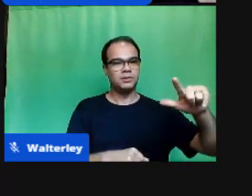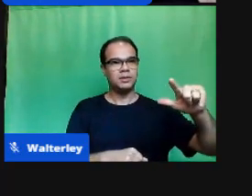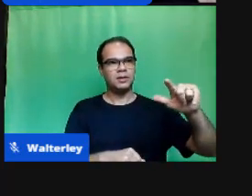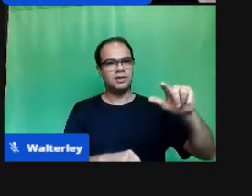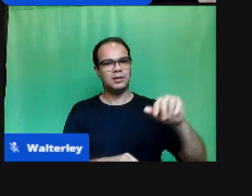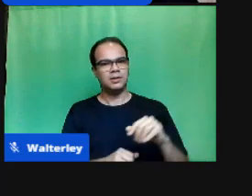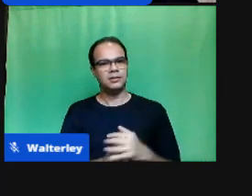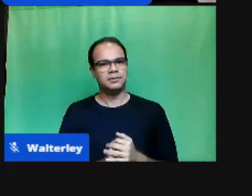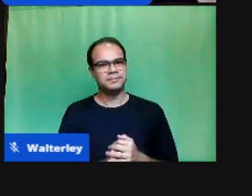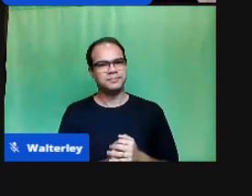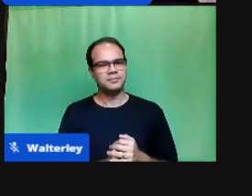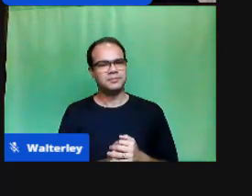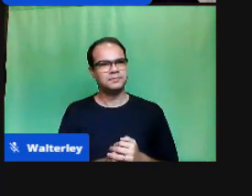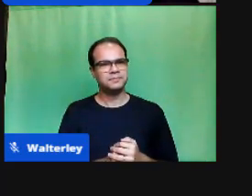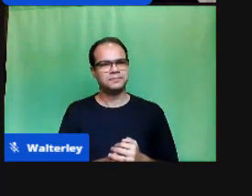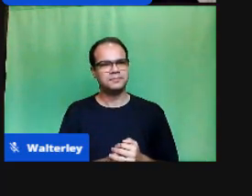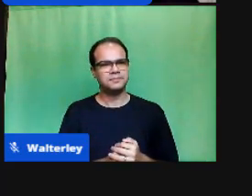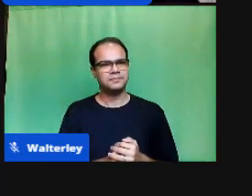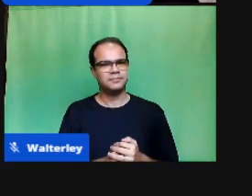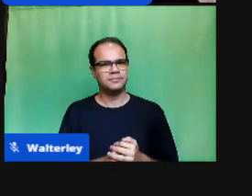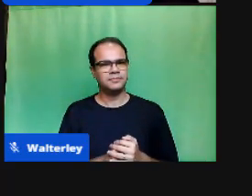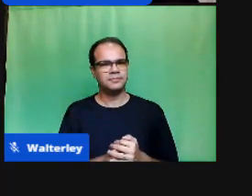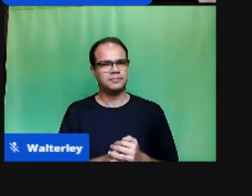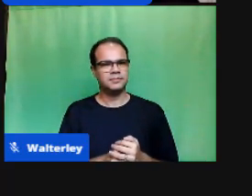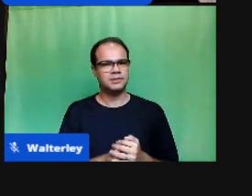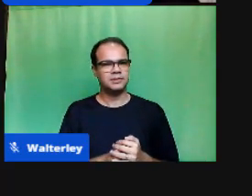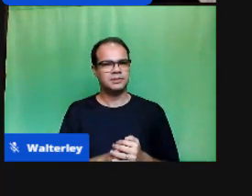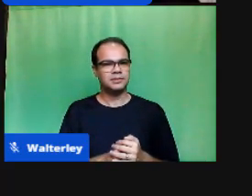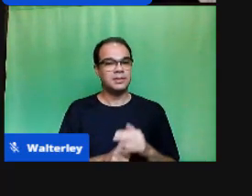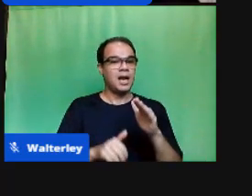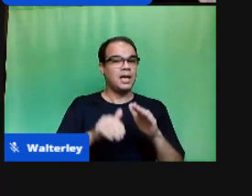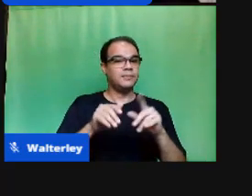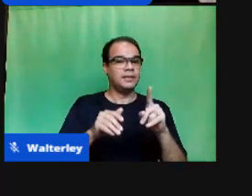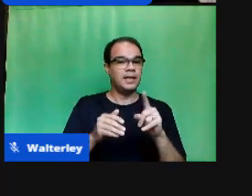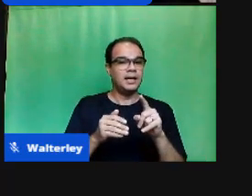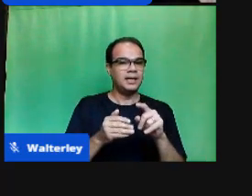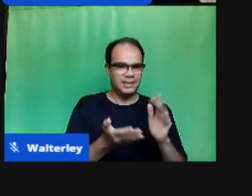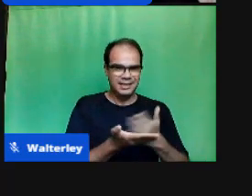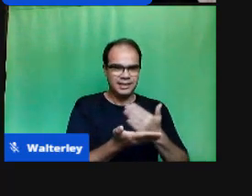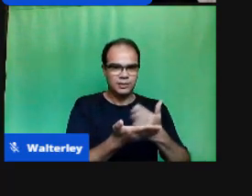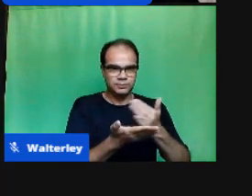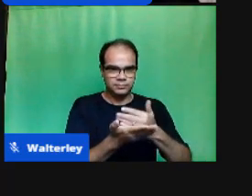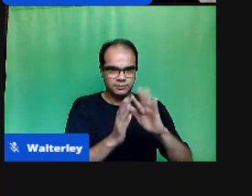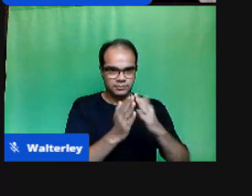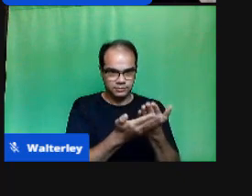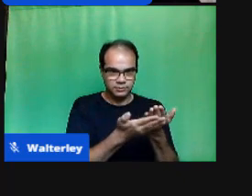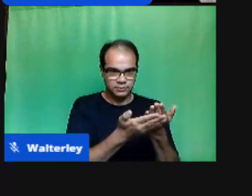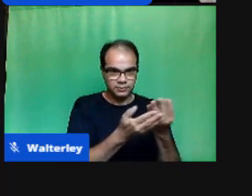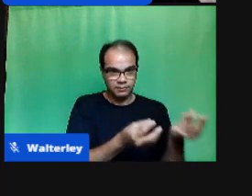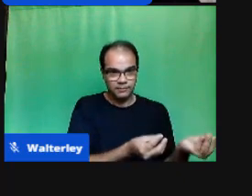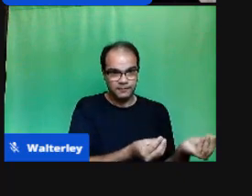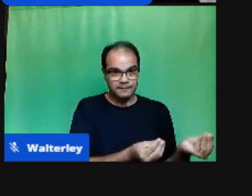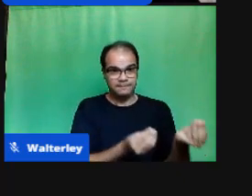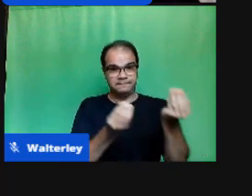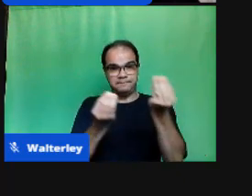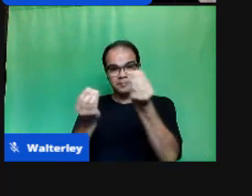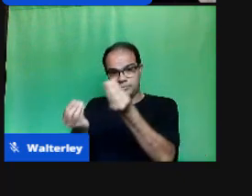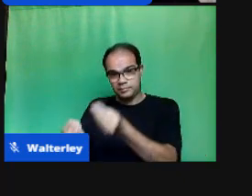mimos, né? Vamos colocar assim, na hora da entrega do caderno, por exemplo, ou até mesmo